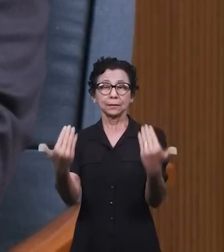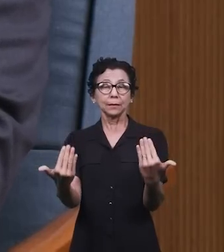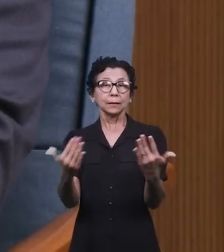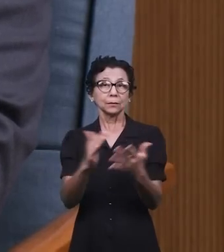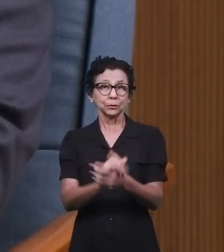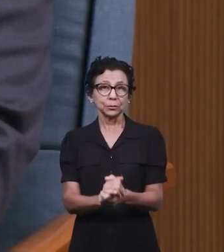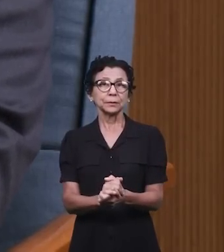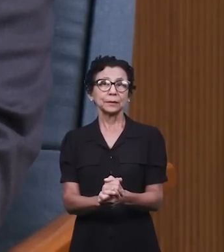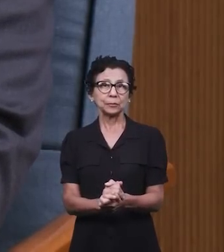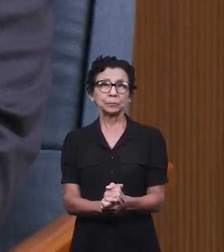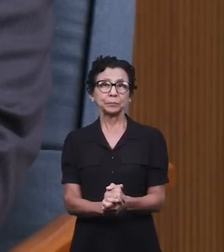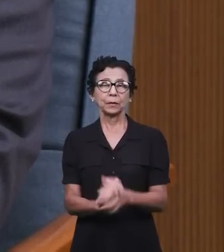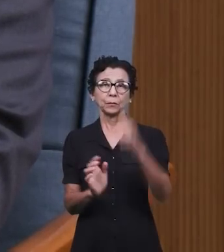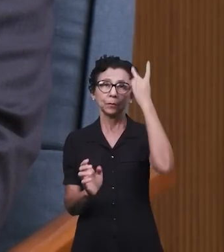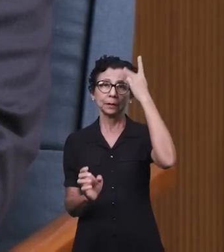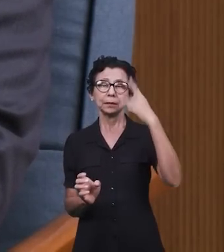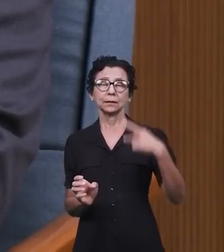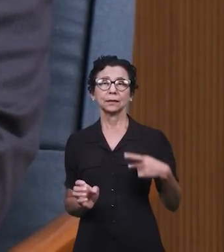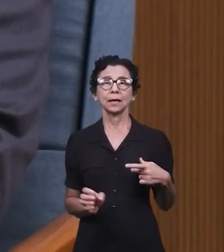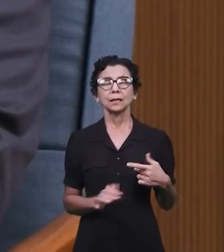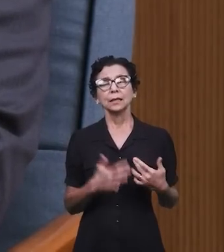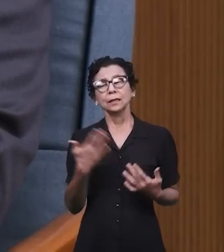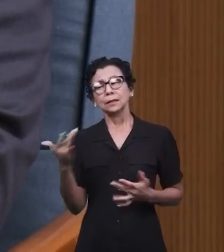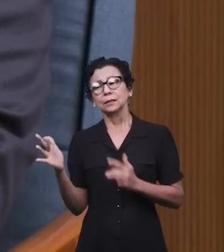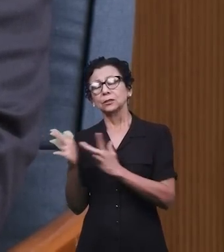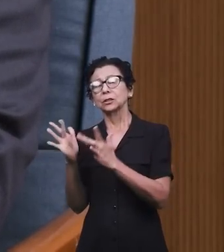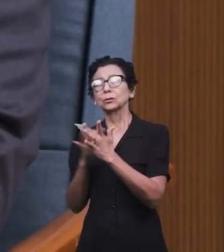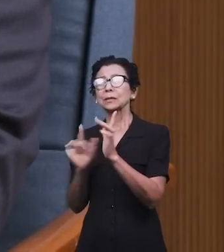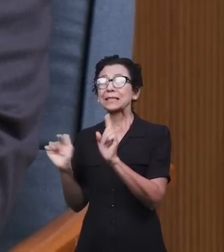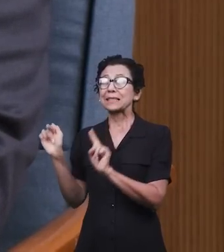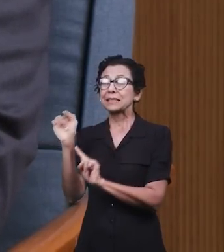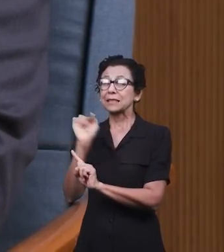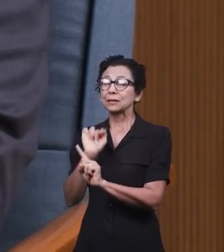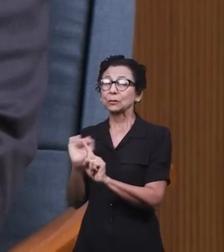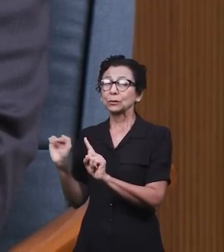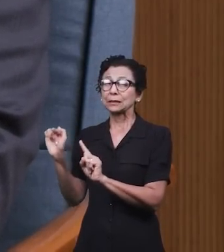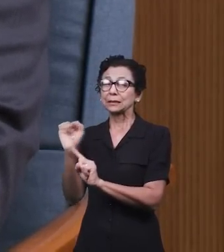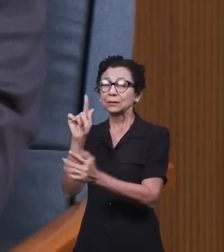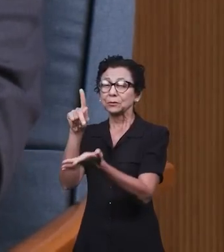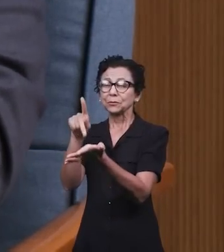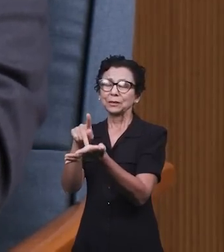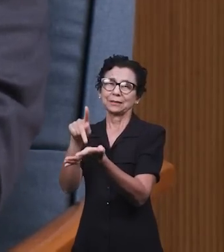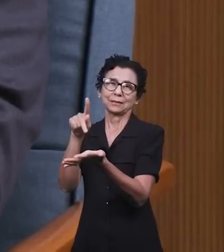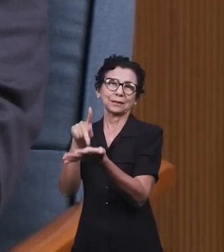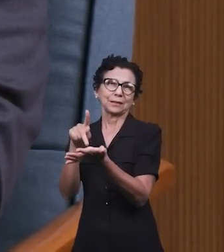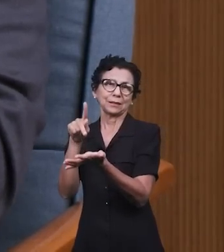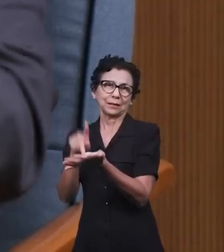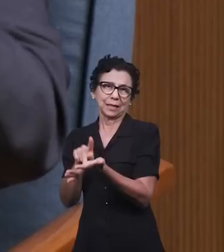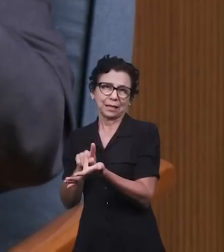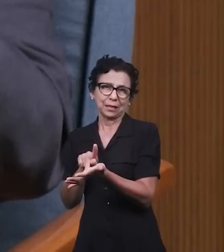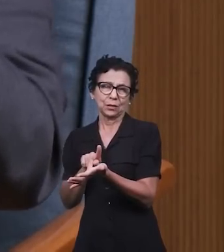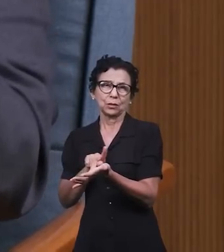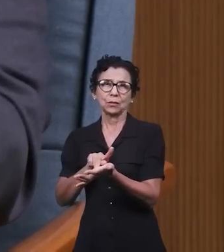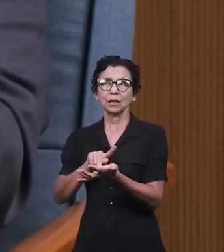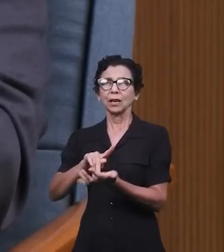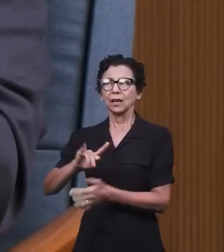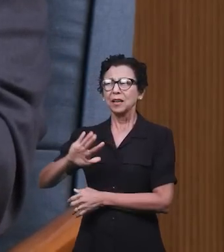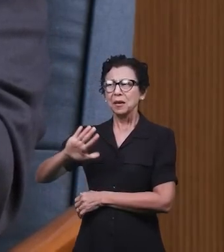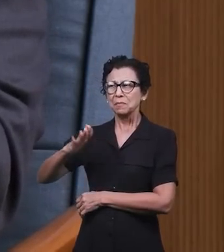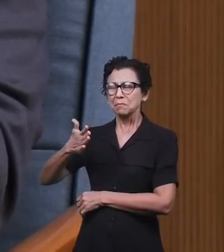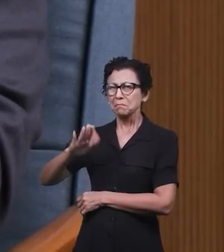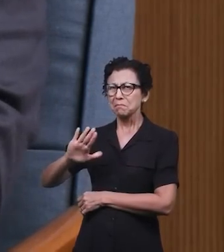Mas também tem aqui as expressões, ele é santo, ele é verdadeiro. Não existe meio